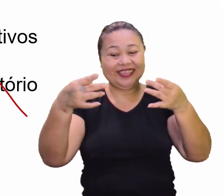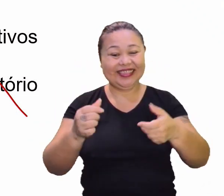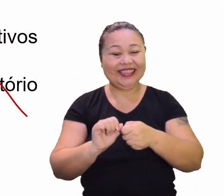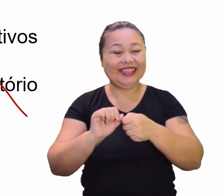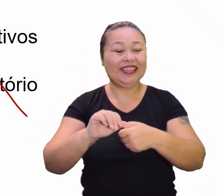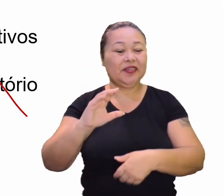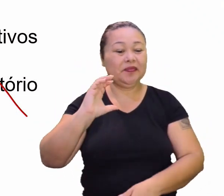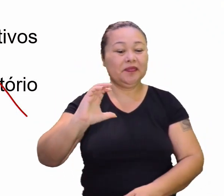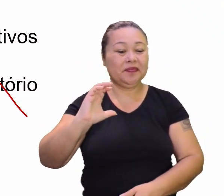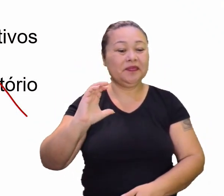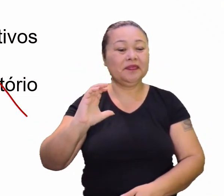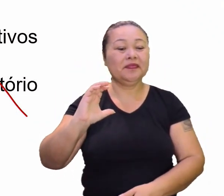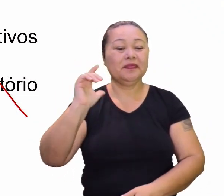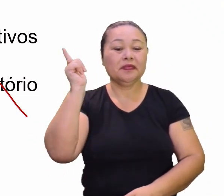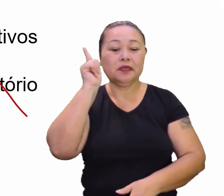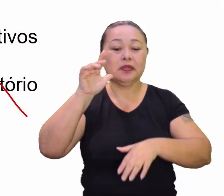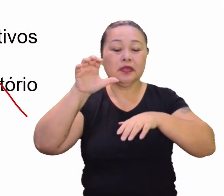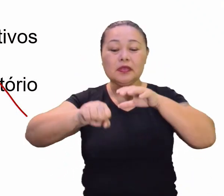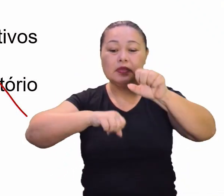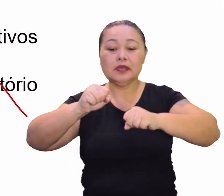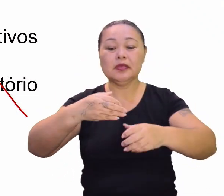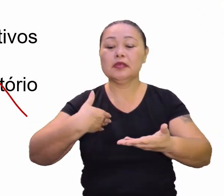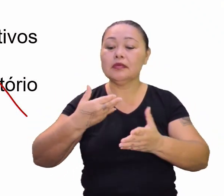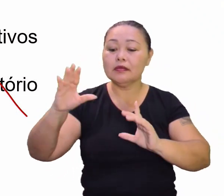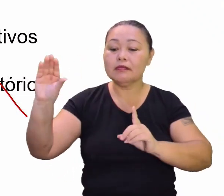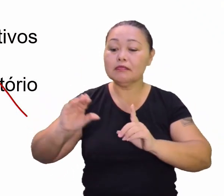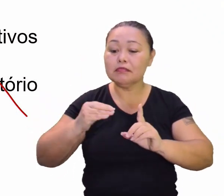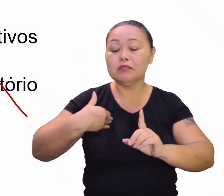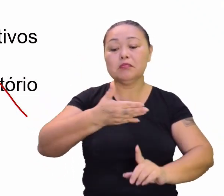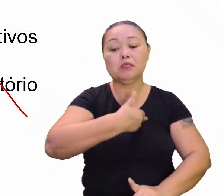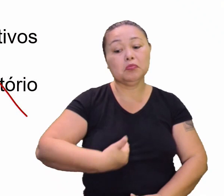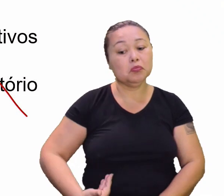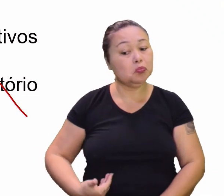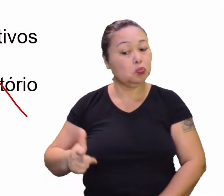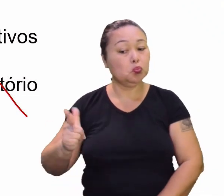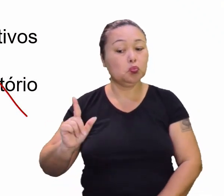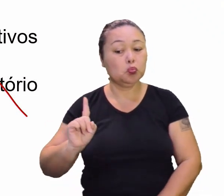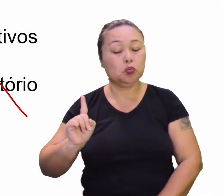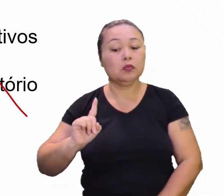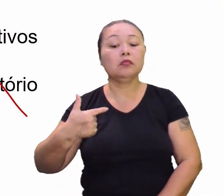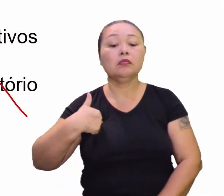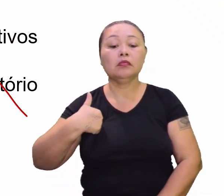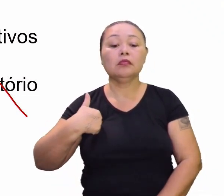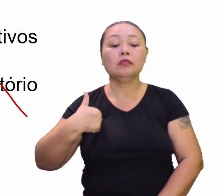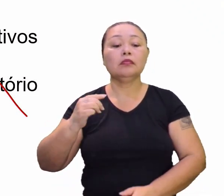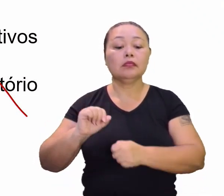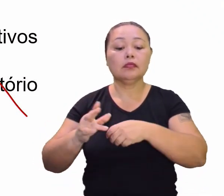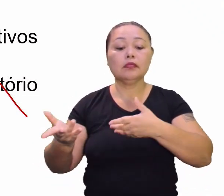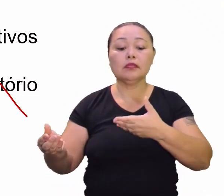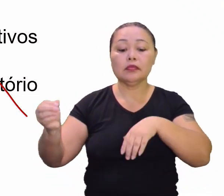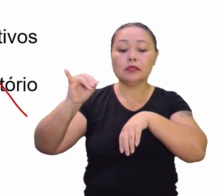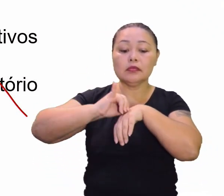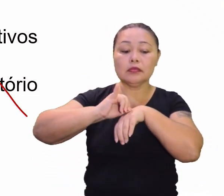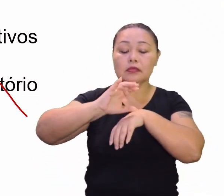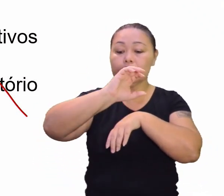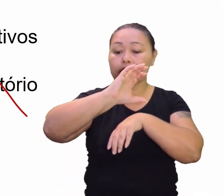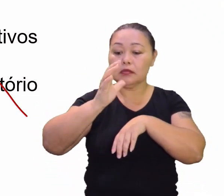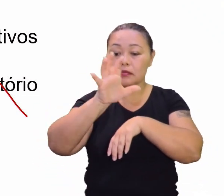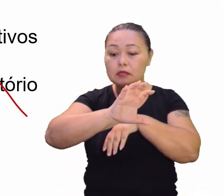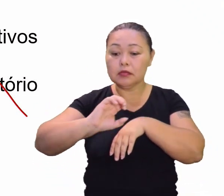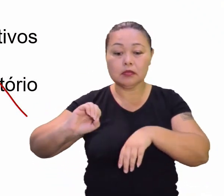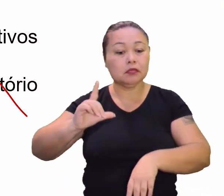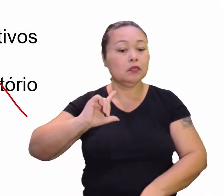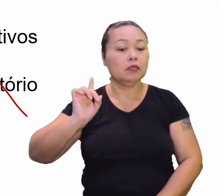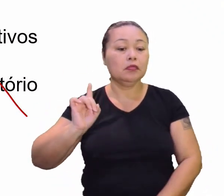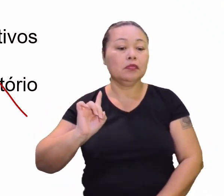aí. Tem. C, obtenção de terras a partir de incentivos governamentais? Não. Transferência da capital brasileira para o Centro-Oeste,